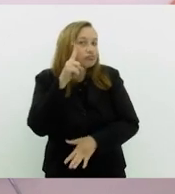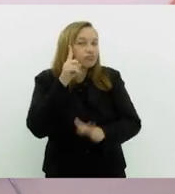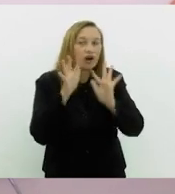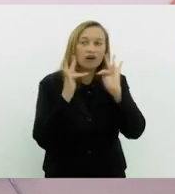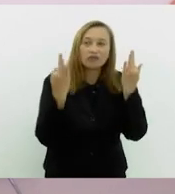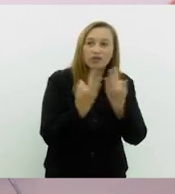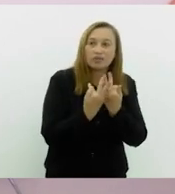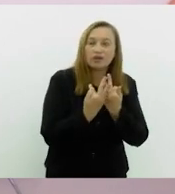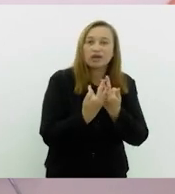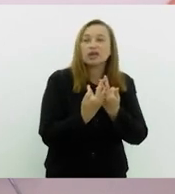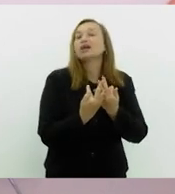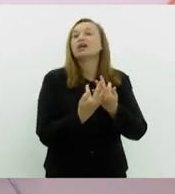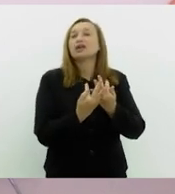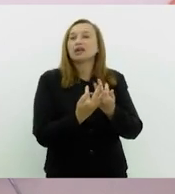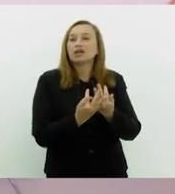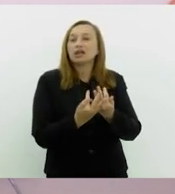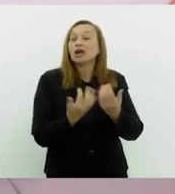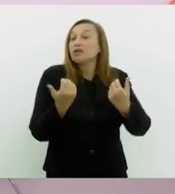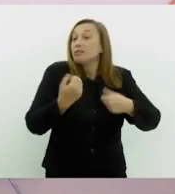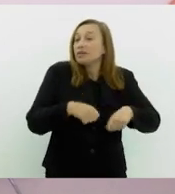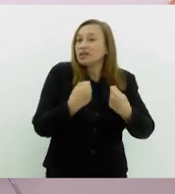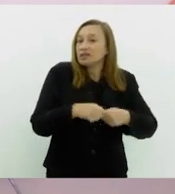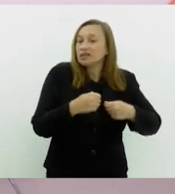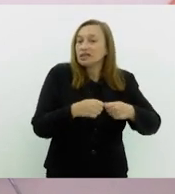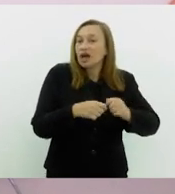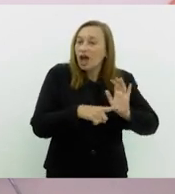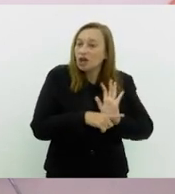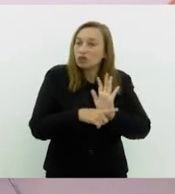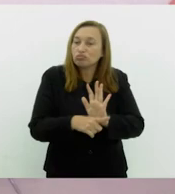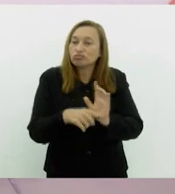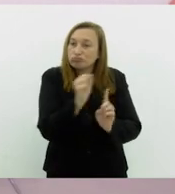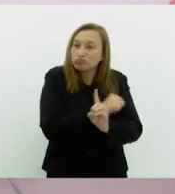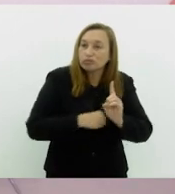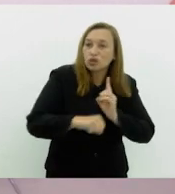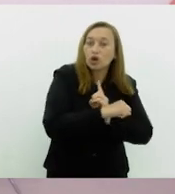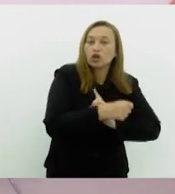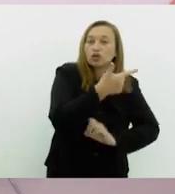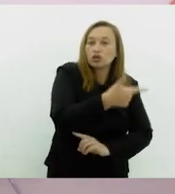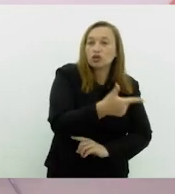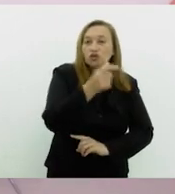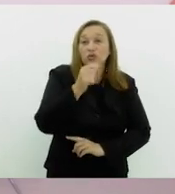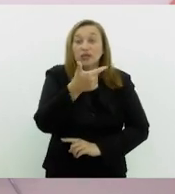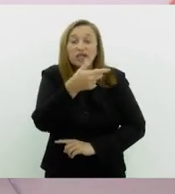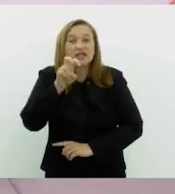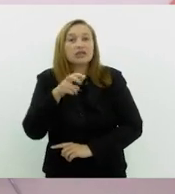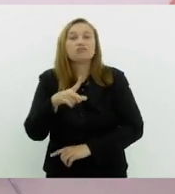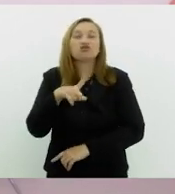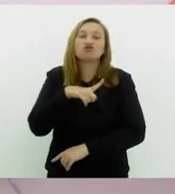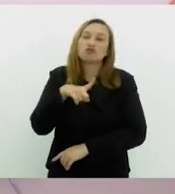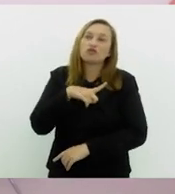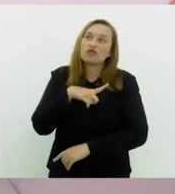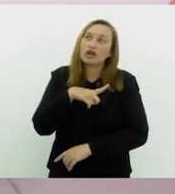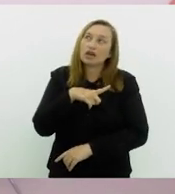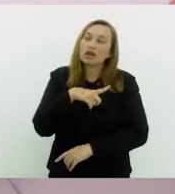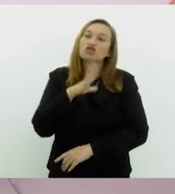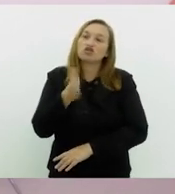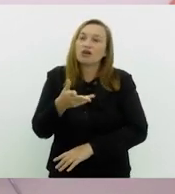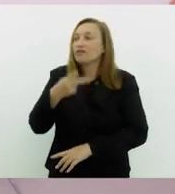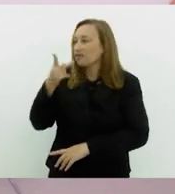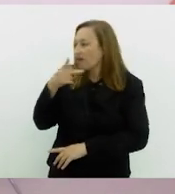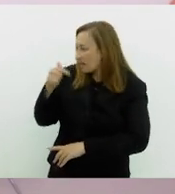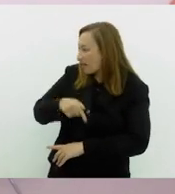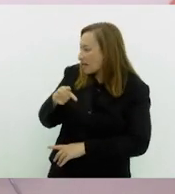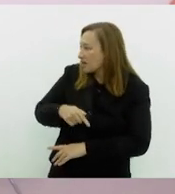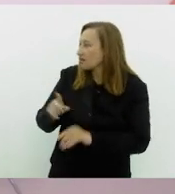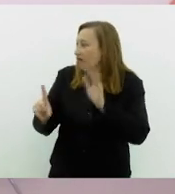trabalhadoras domésticas, precisaram adentrar as lutas sociais. Uhum. E só em 2015 é que tiveram, né, e aí já foi falado aqui, né,